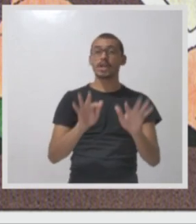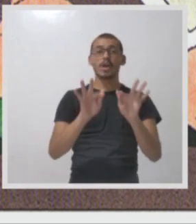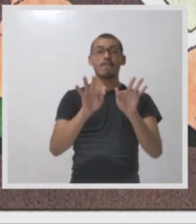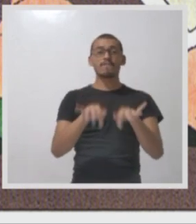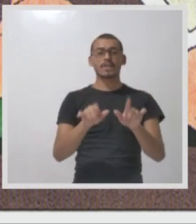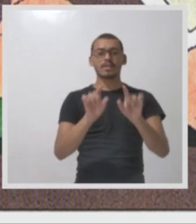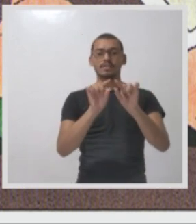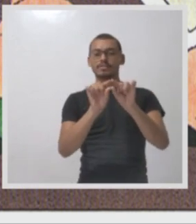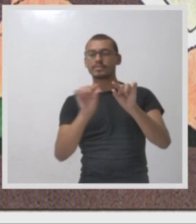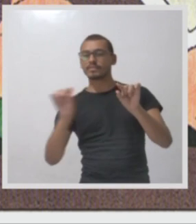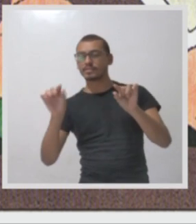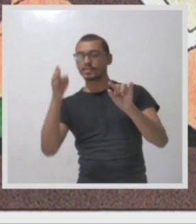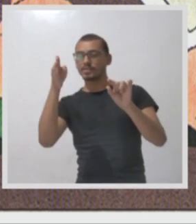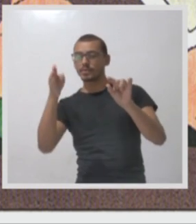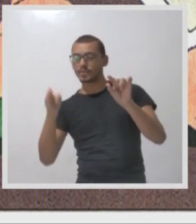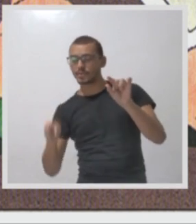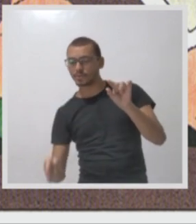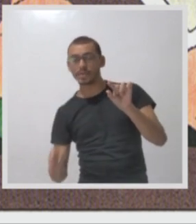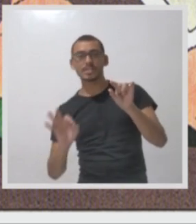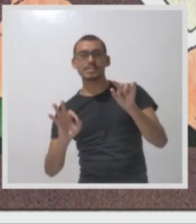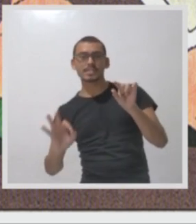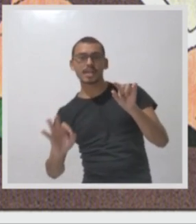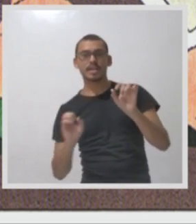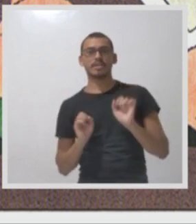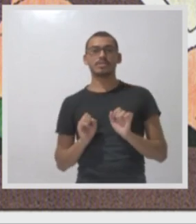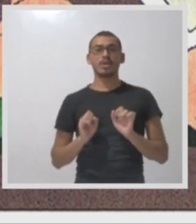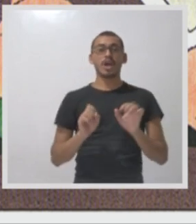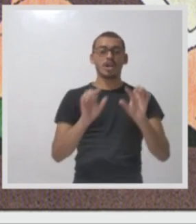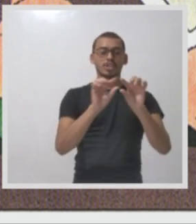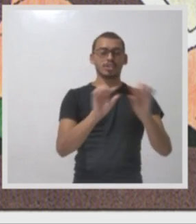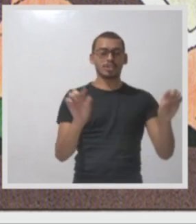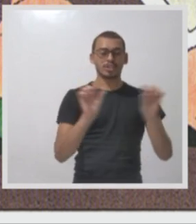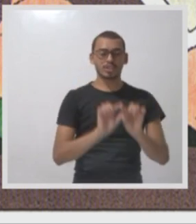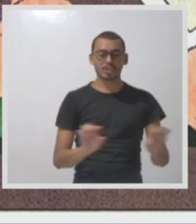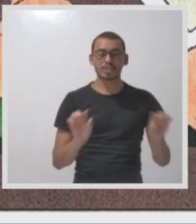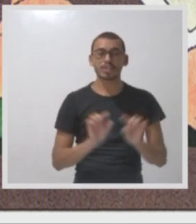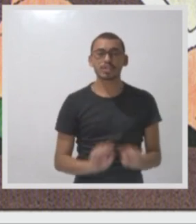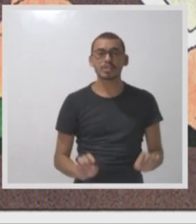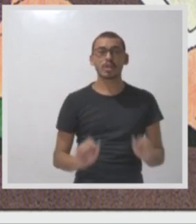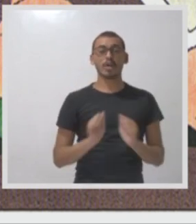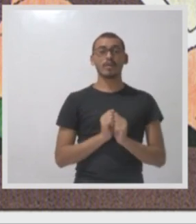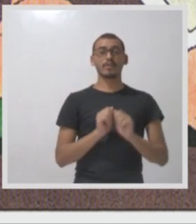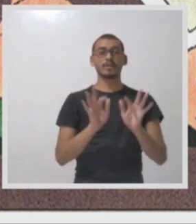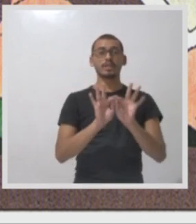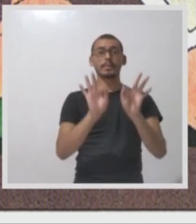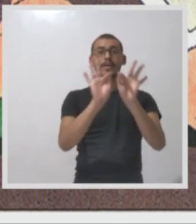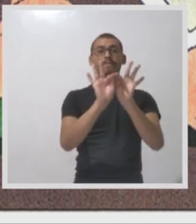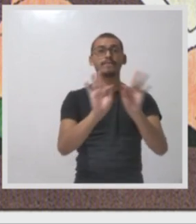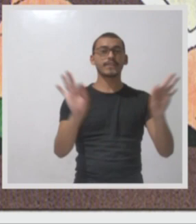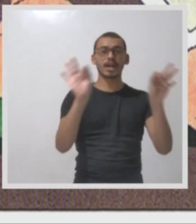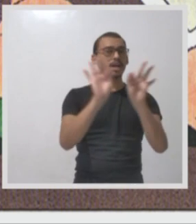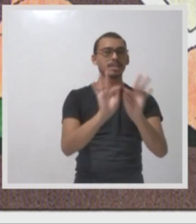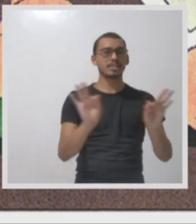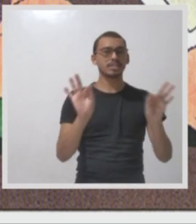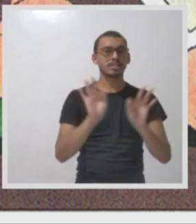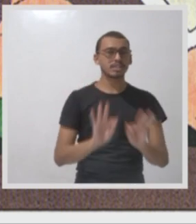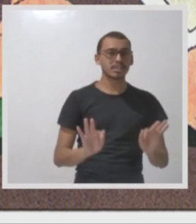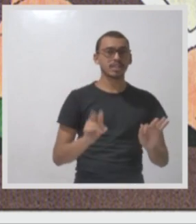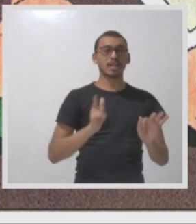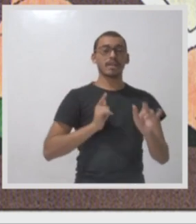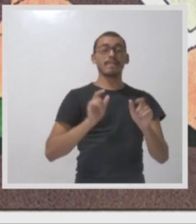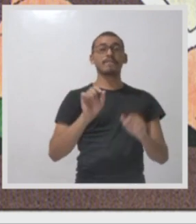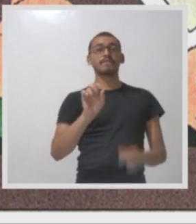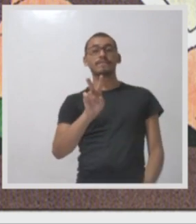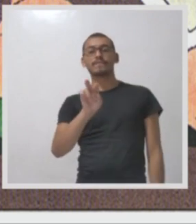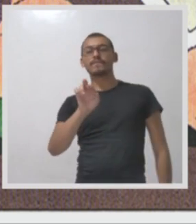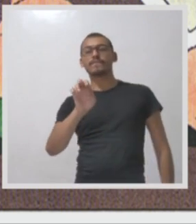linha, porque ele é dividido em estrofes. Aí você vai lembrar que cada linha do poema nós chamamos de quê? De verso. E assim